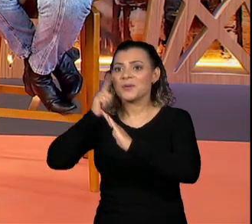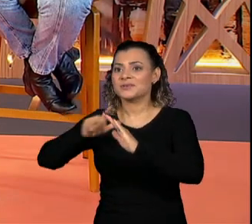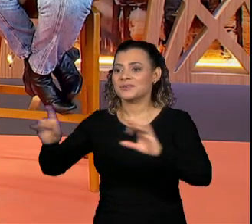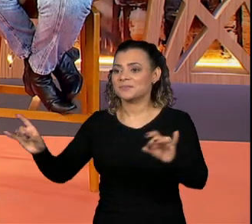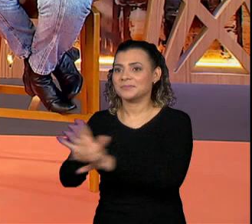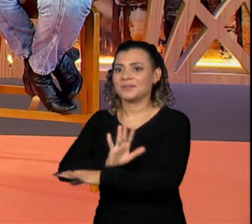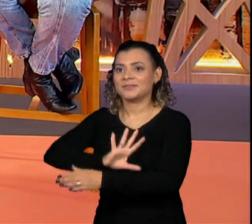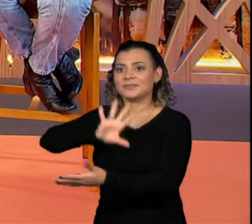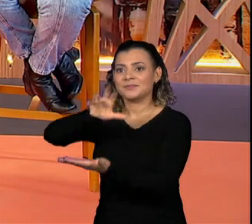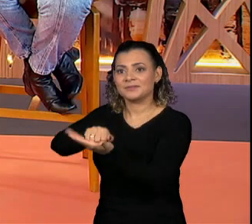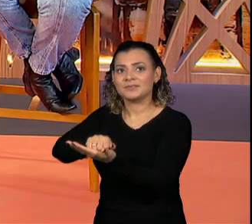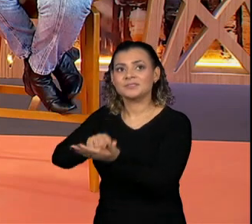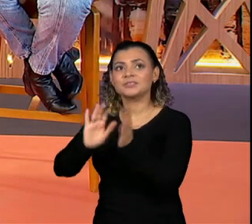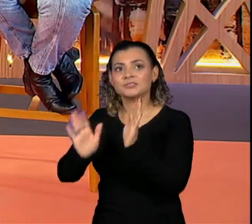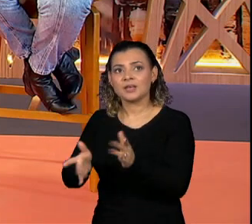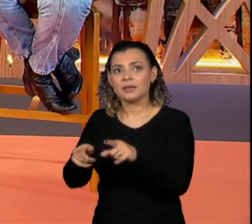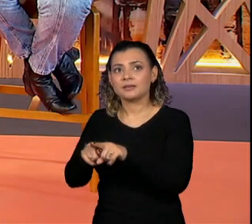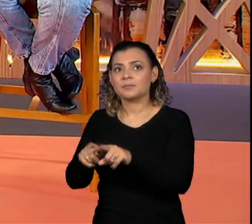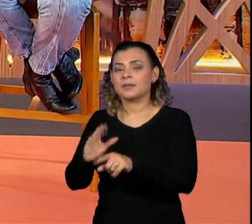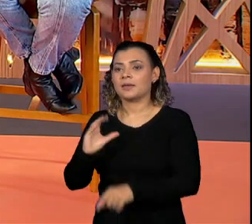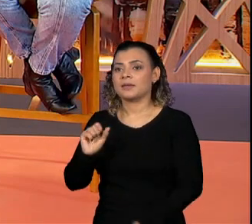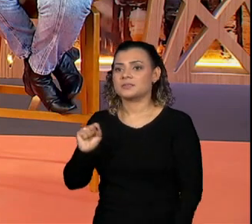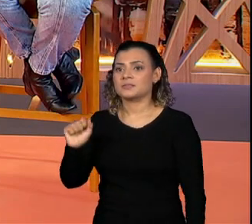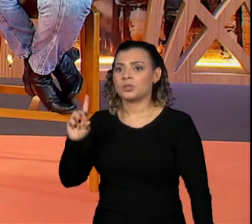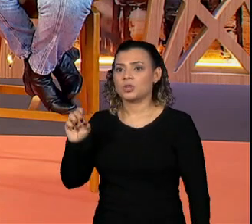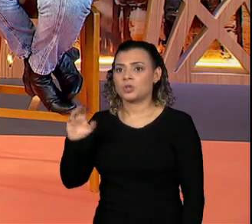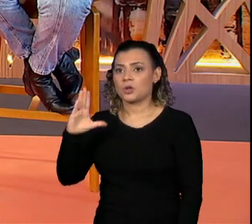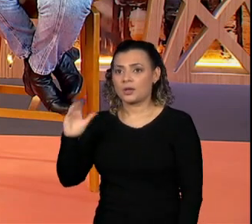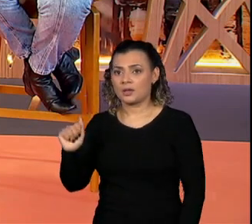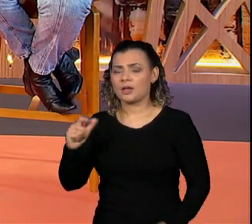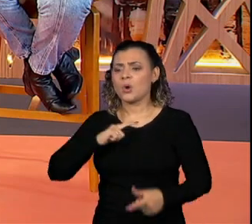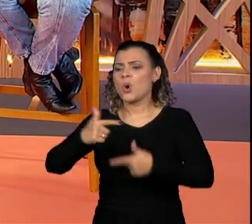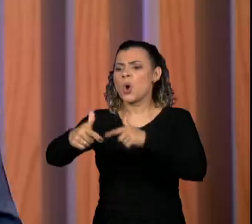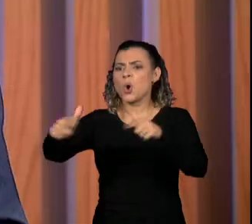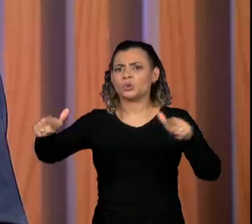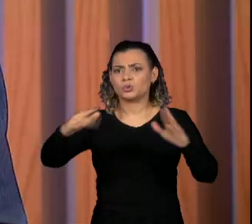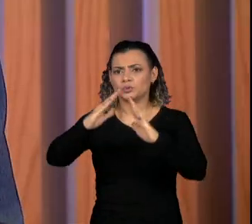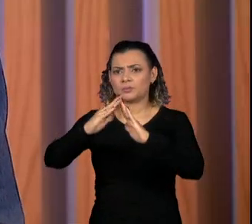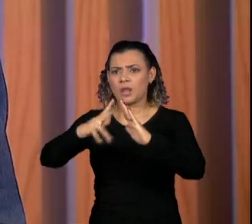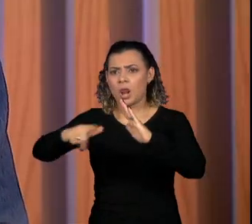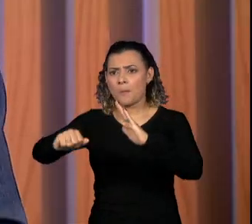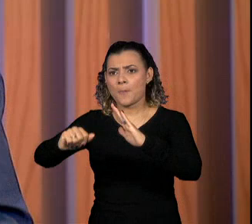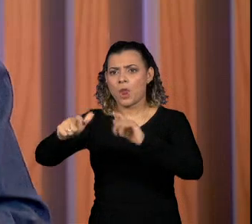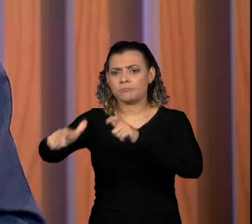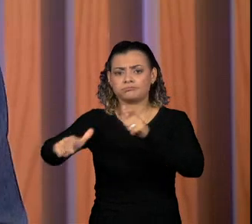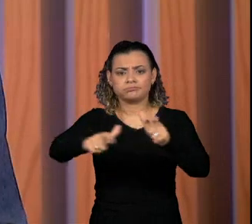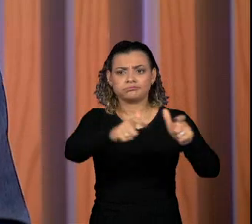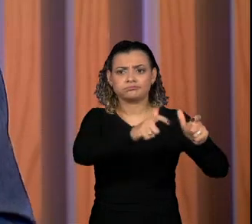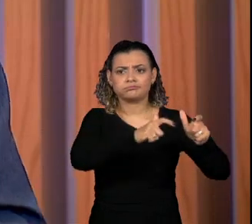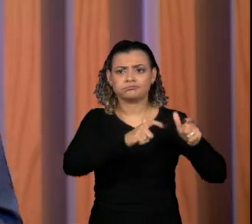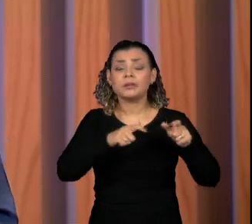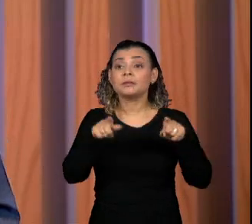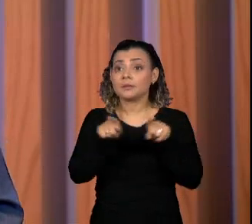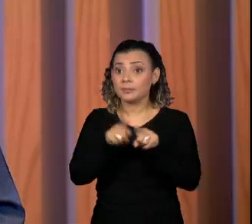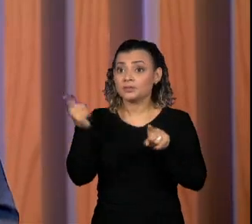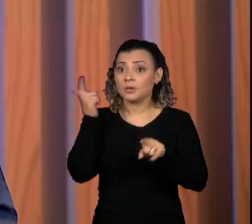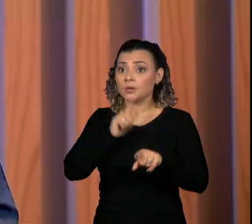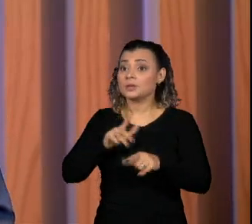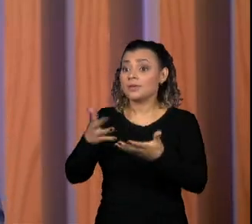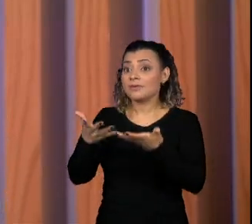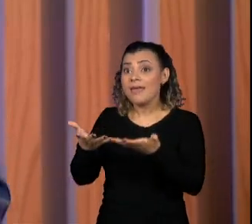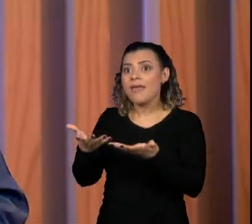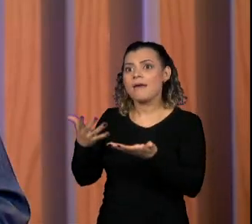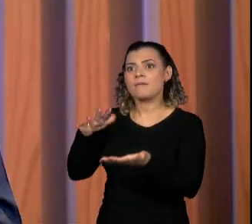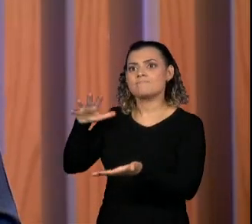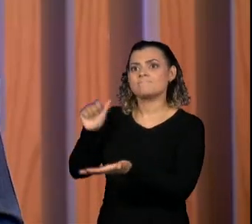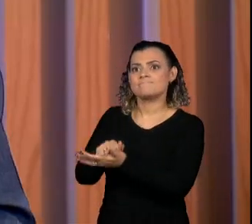O pessoal da comunidade Caçandoca e outras terras quilombolas que ainda estão trabalhando na perspectiva de ter o registro de uso dessa terra,